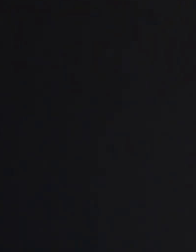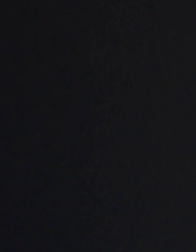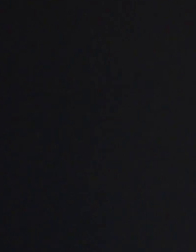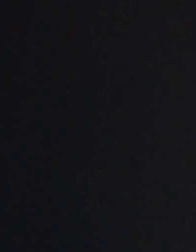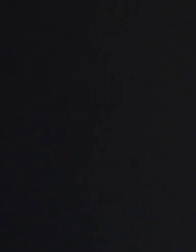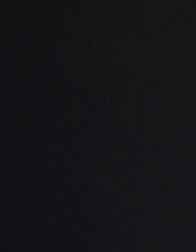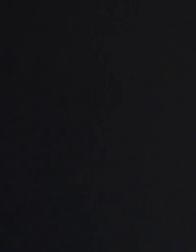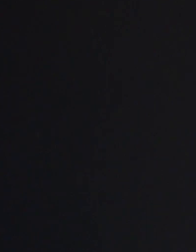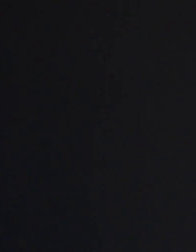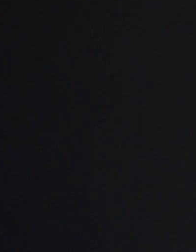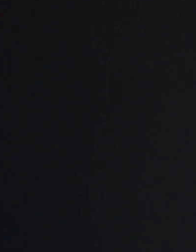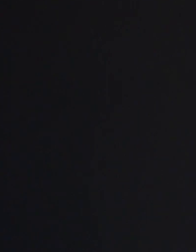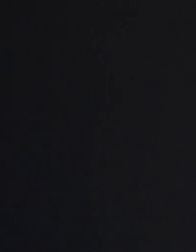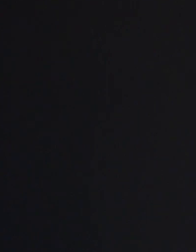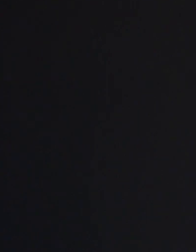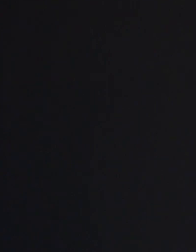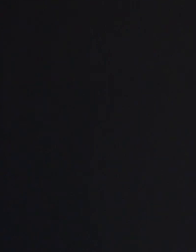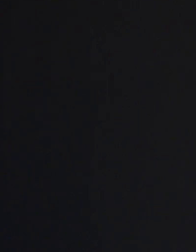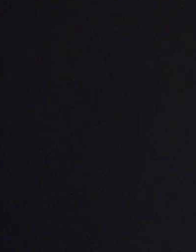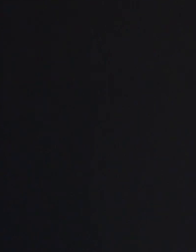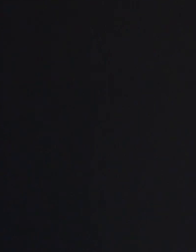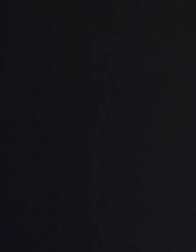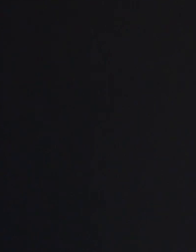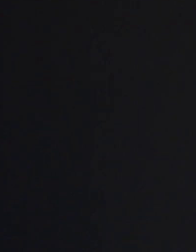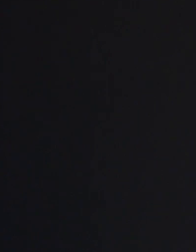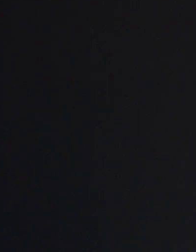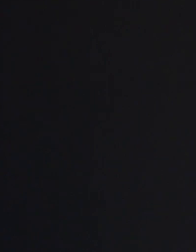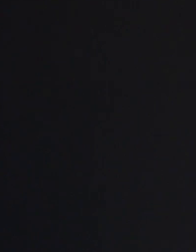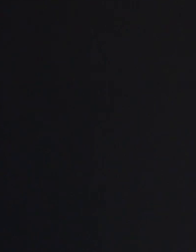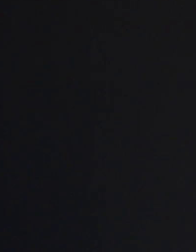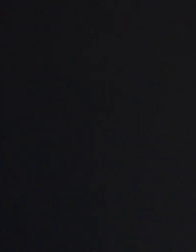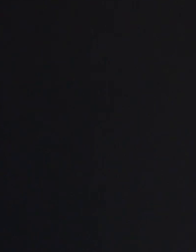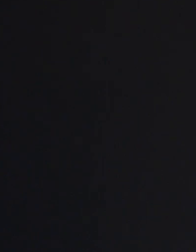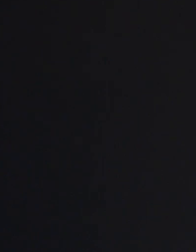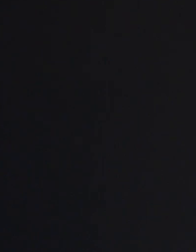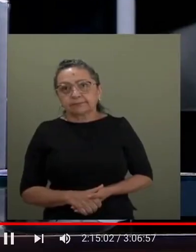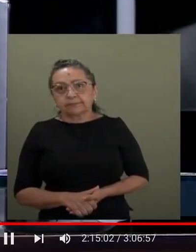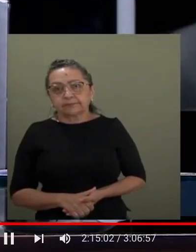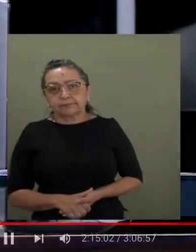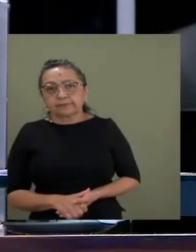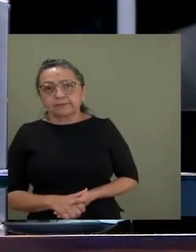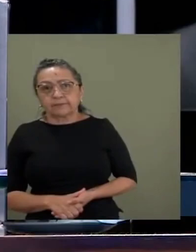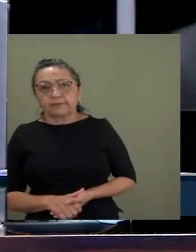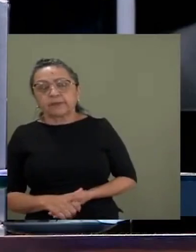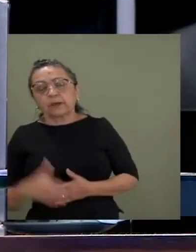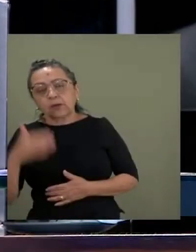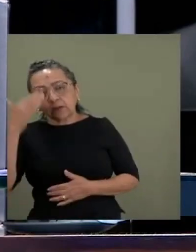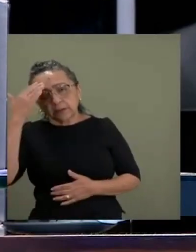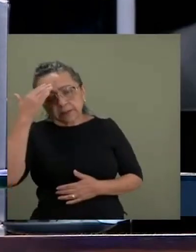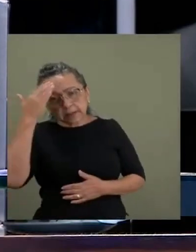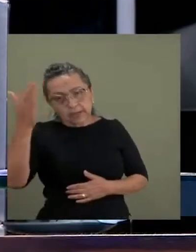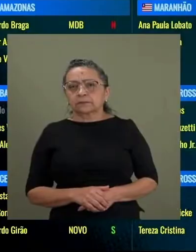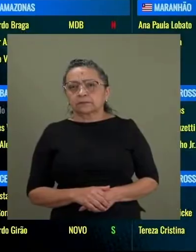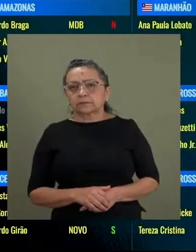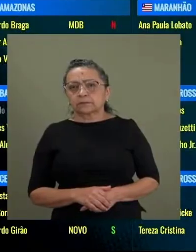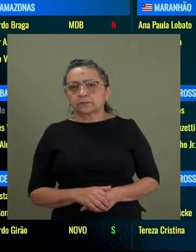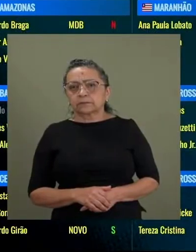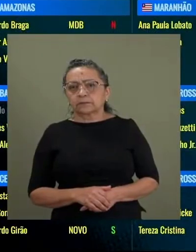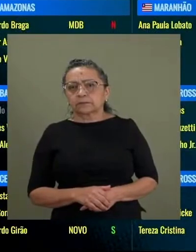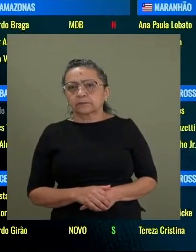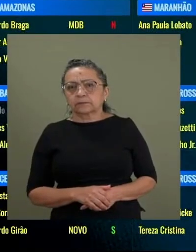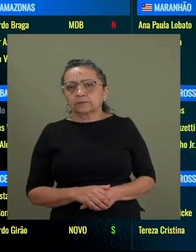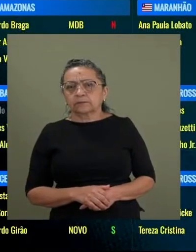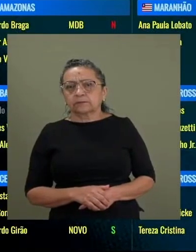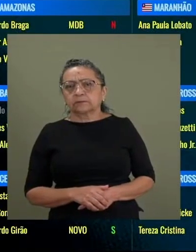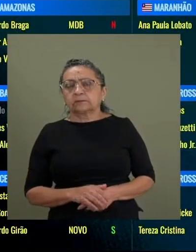semana na quarta-feira 27 de setembro em uma decisão conflitante com o STF o plenário do Senado aprovou por 43